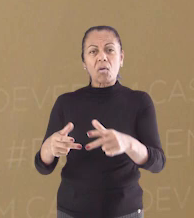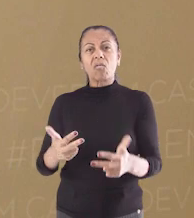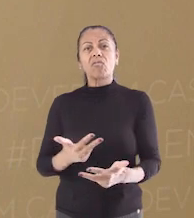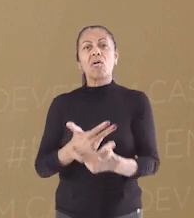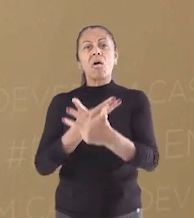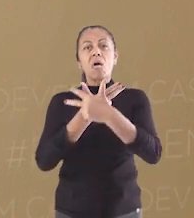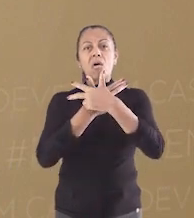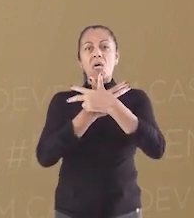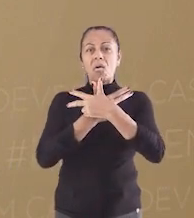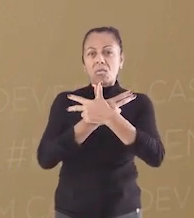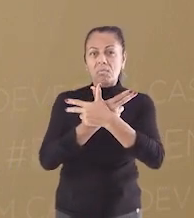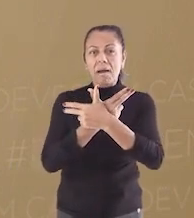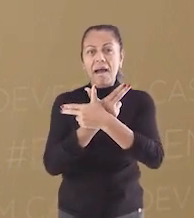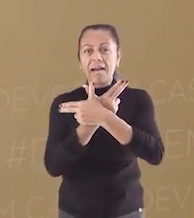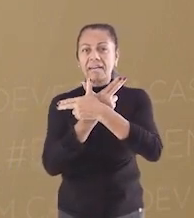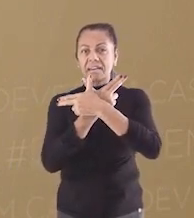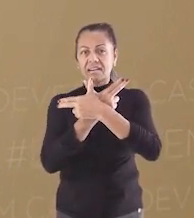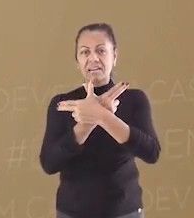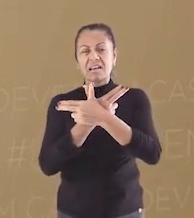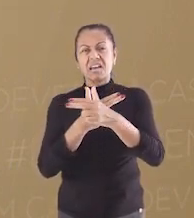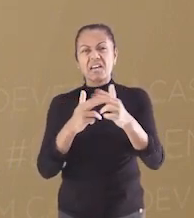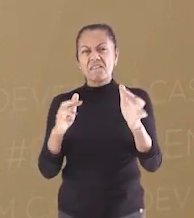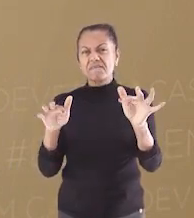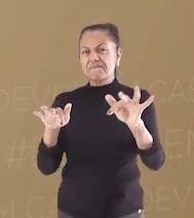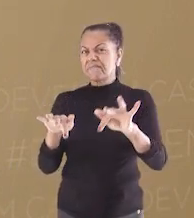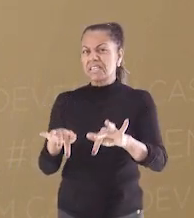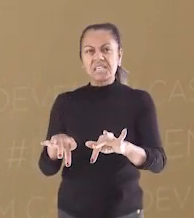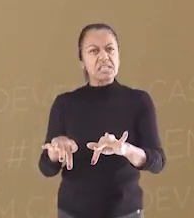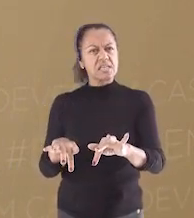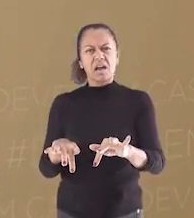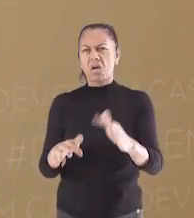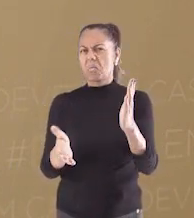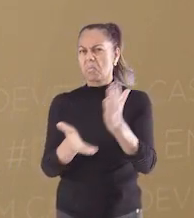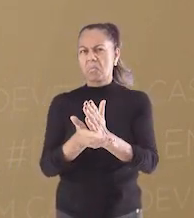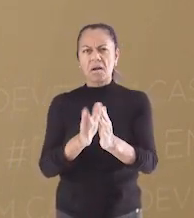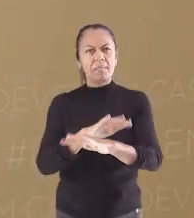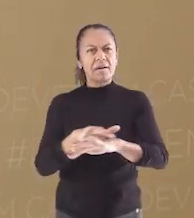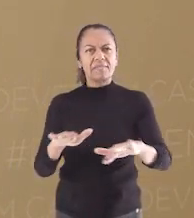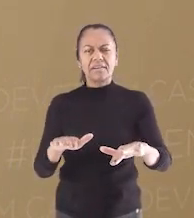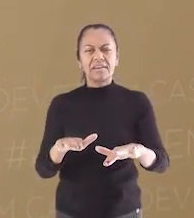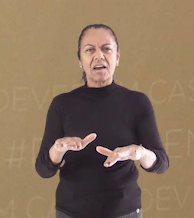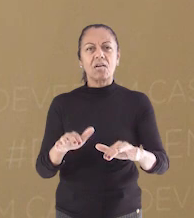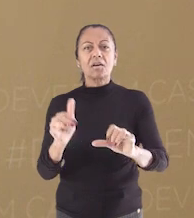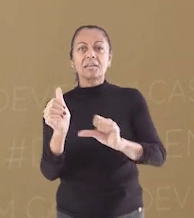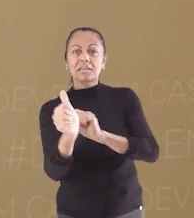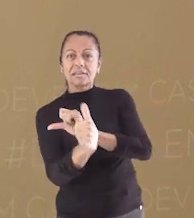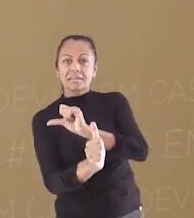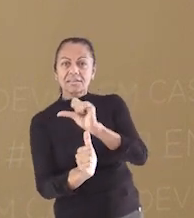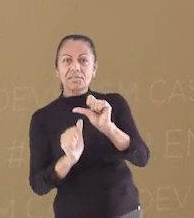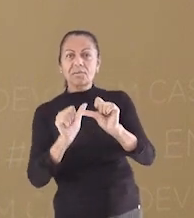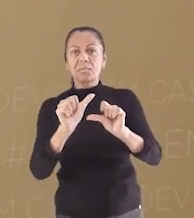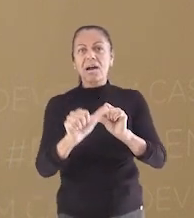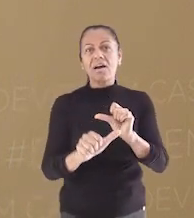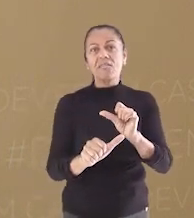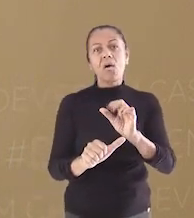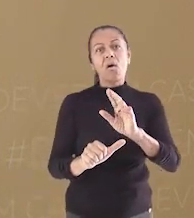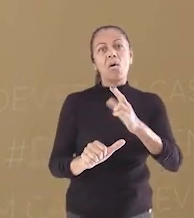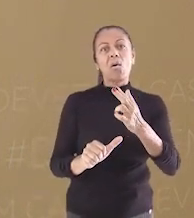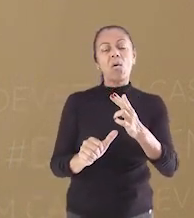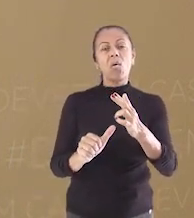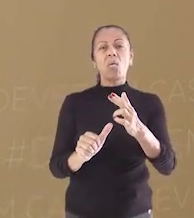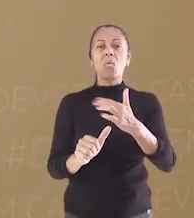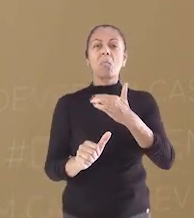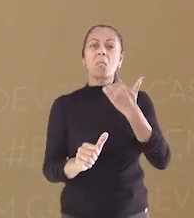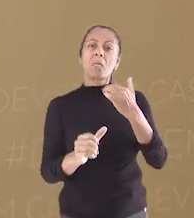fim, para a visão do mundo maia, significava apenas um recomeço. Para eles, nada acabava